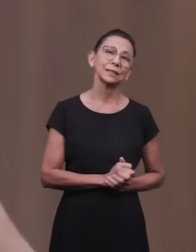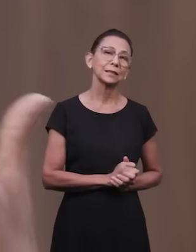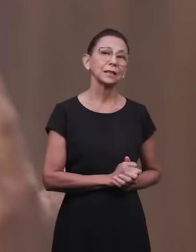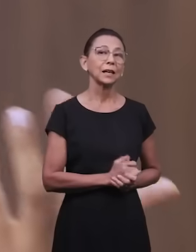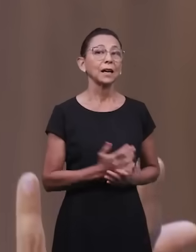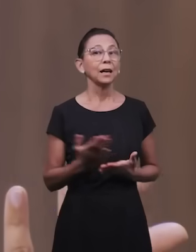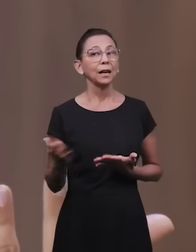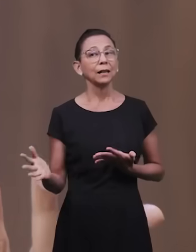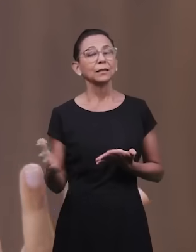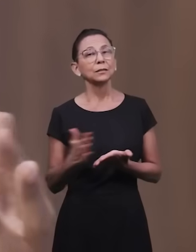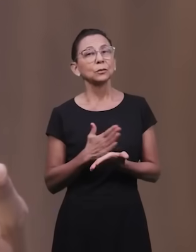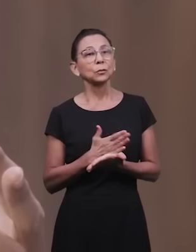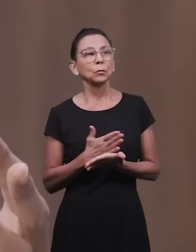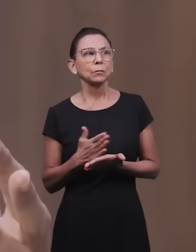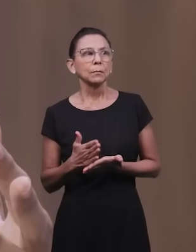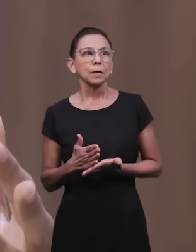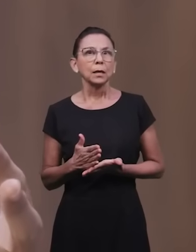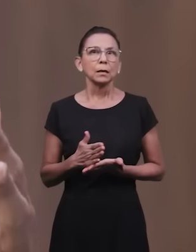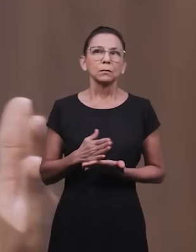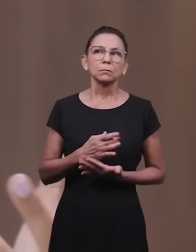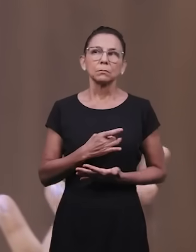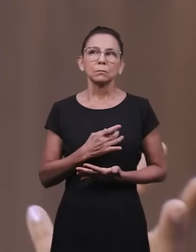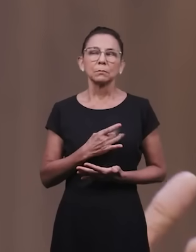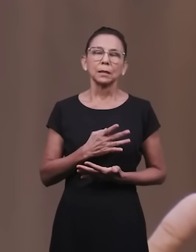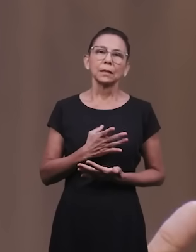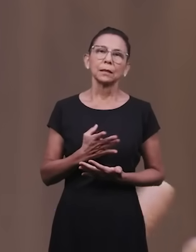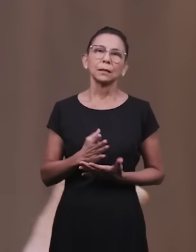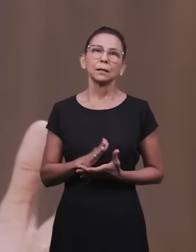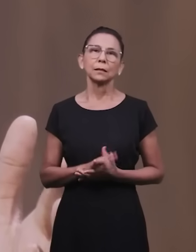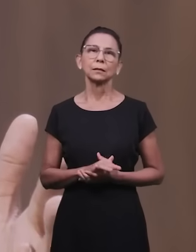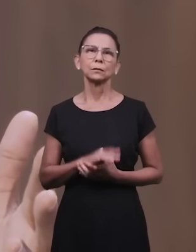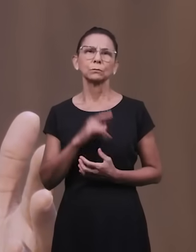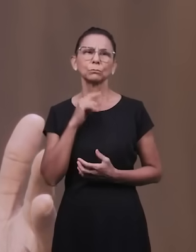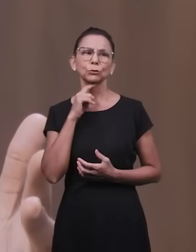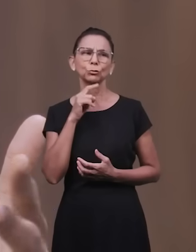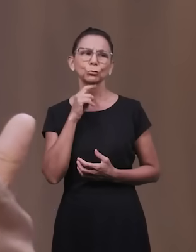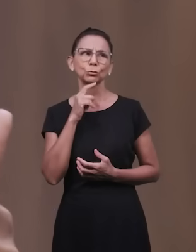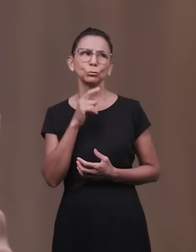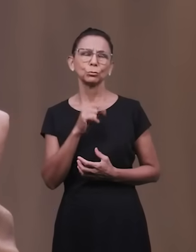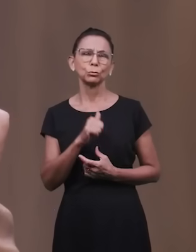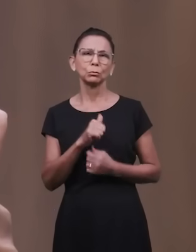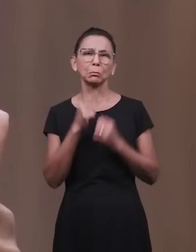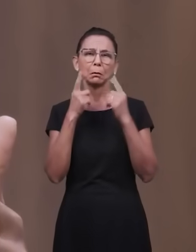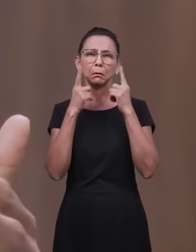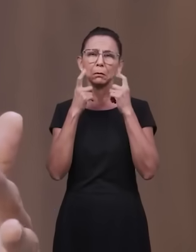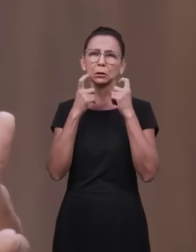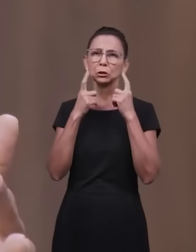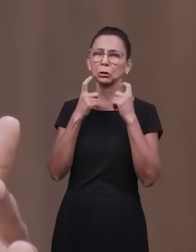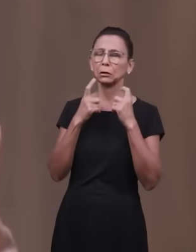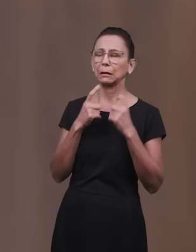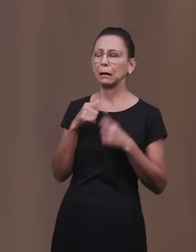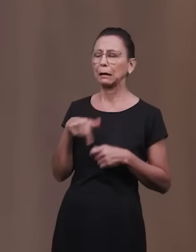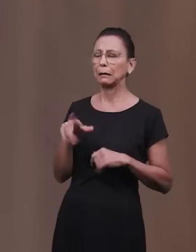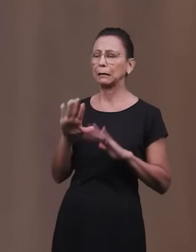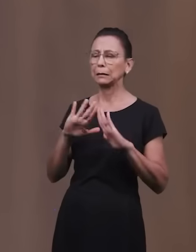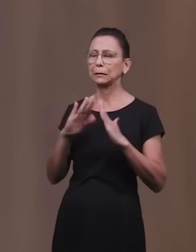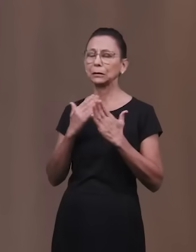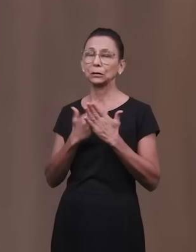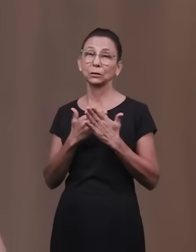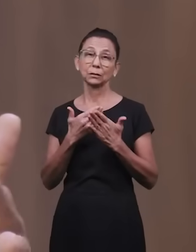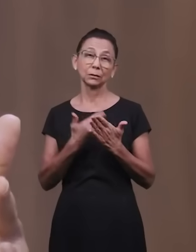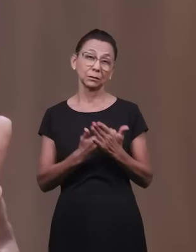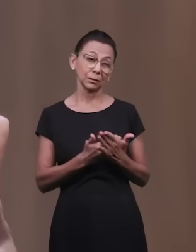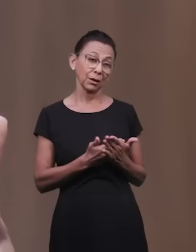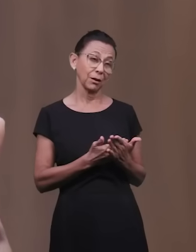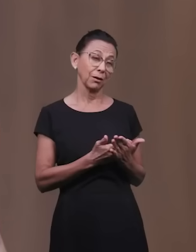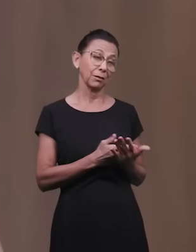os cuidadores e aí eles vão apresentar esse medo, que às vezes vão surgir sonhos, vai ficar mais choroso de ir